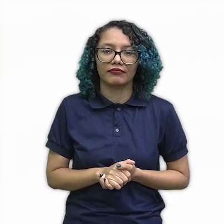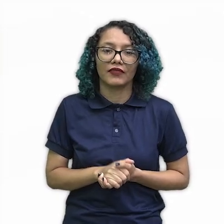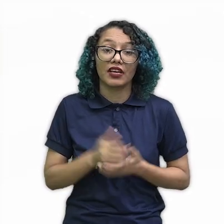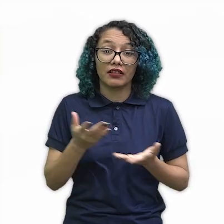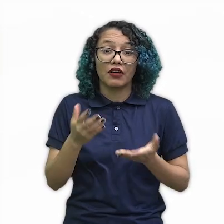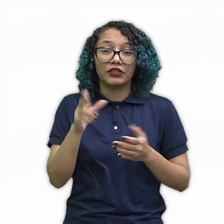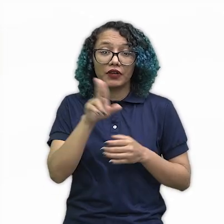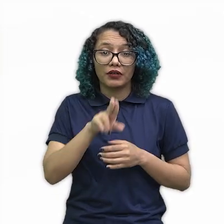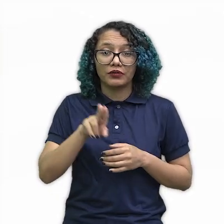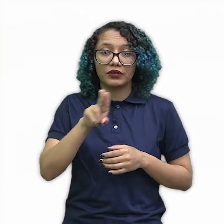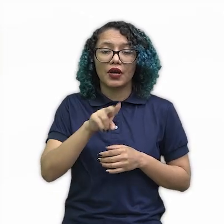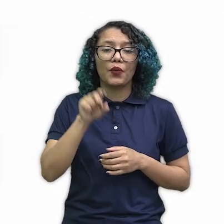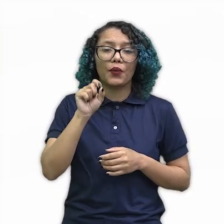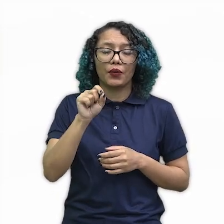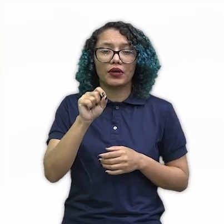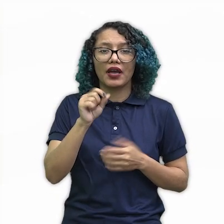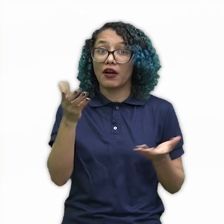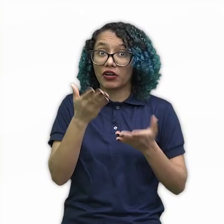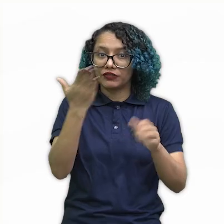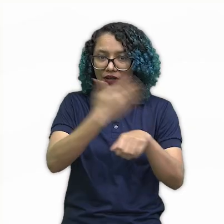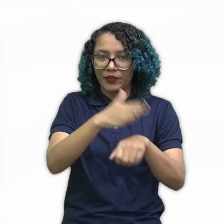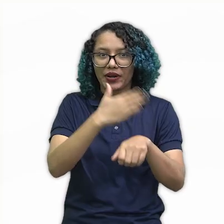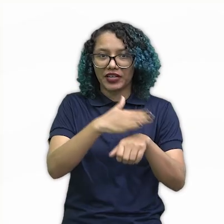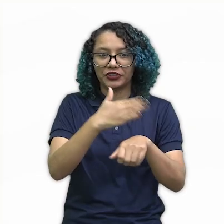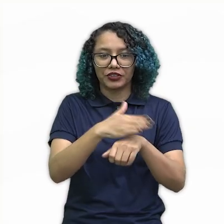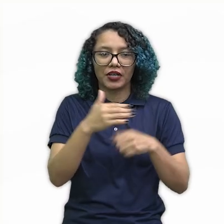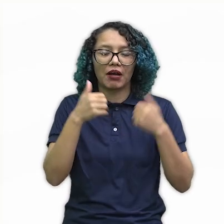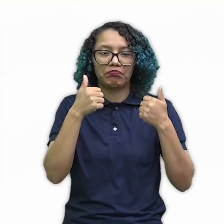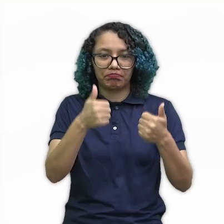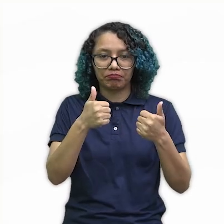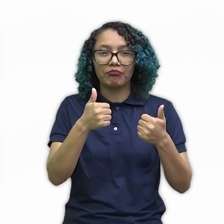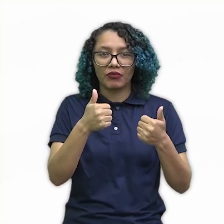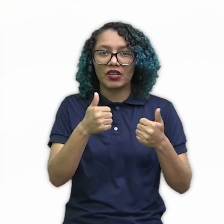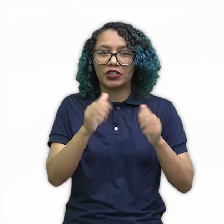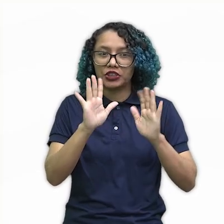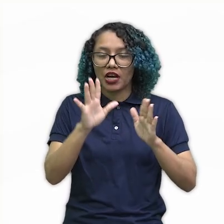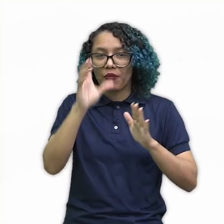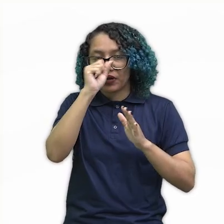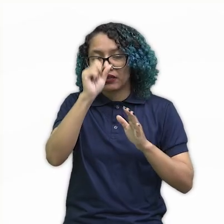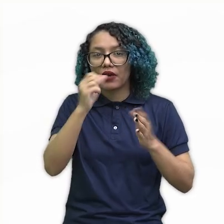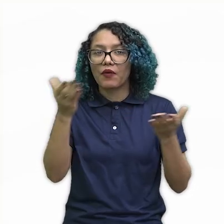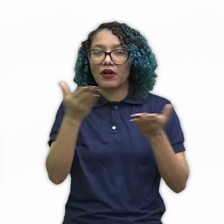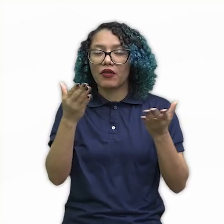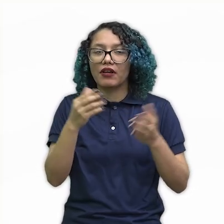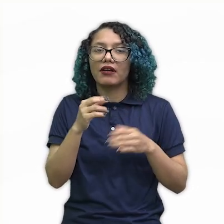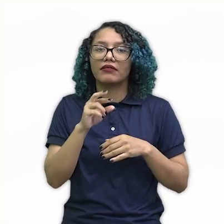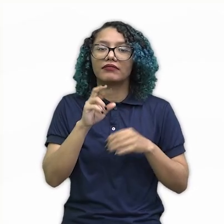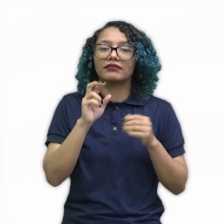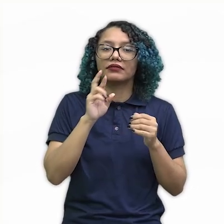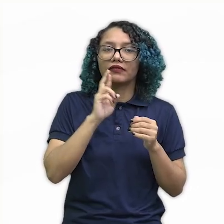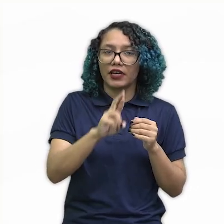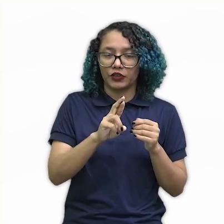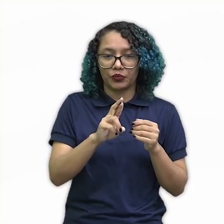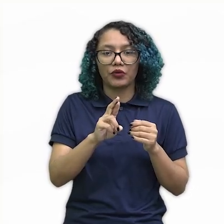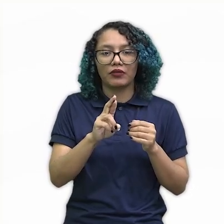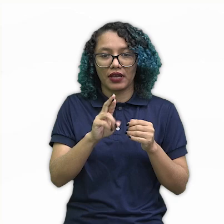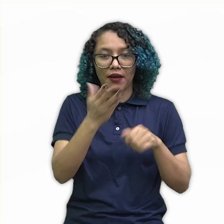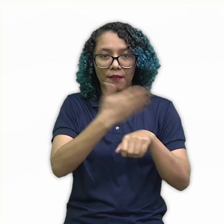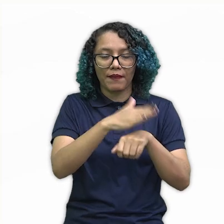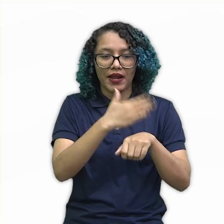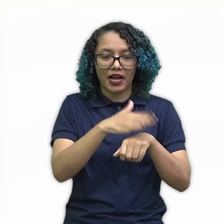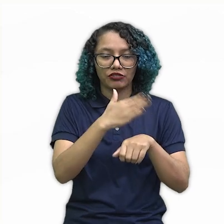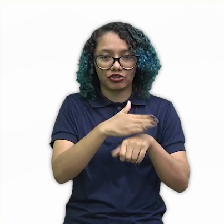vai utilizar aí o que nós aprendemos, tá? Para responder então a nossa questão aí